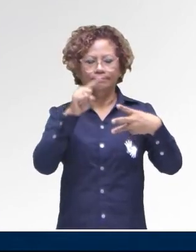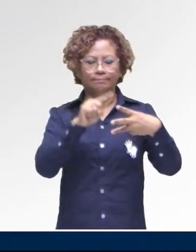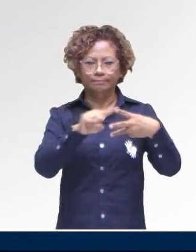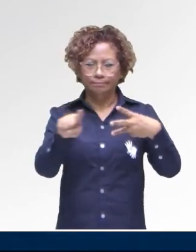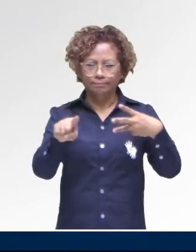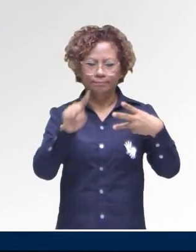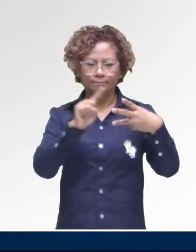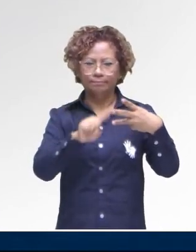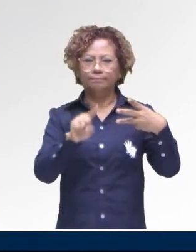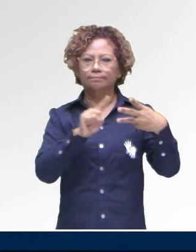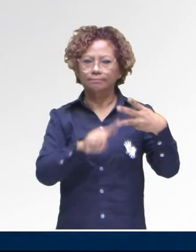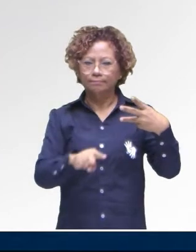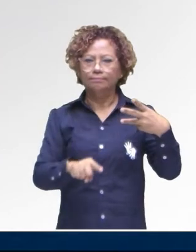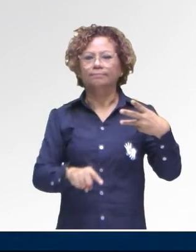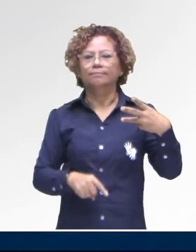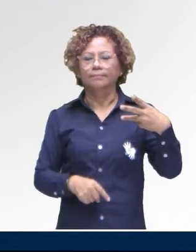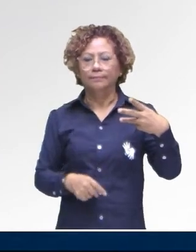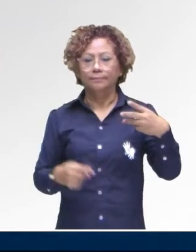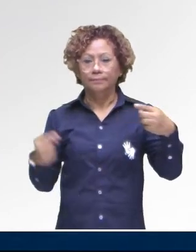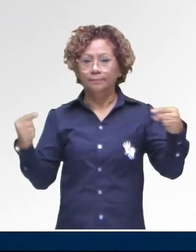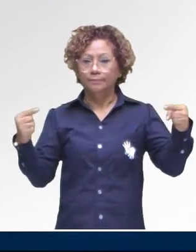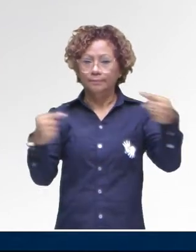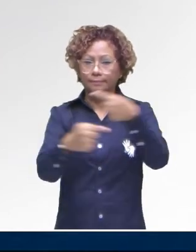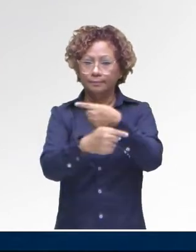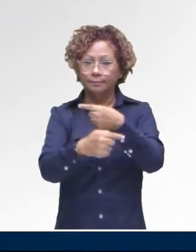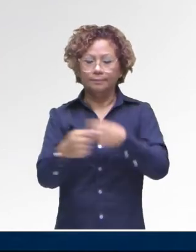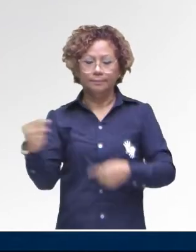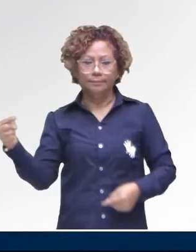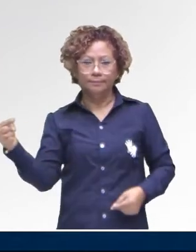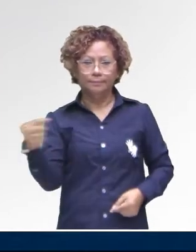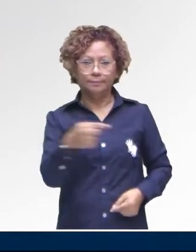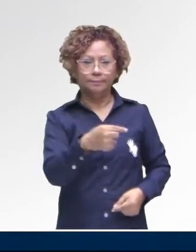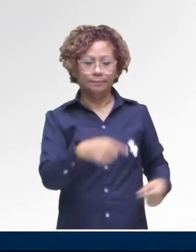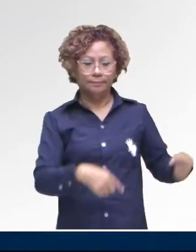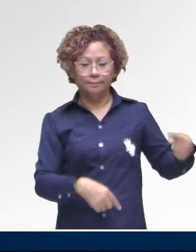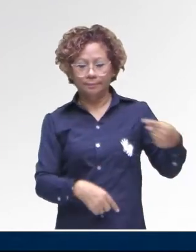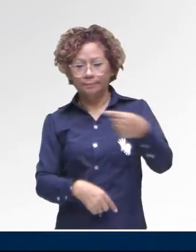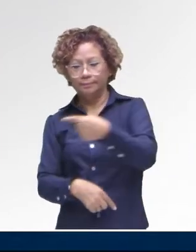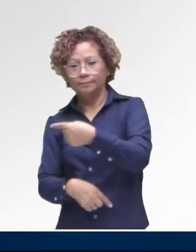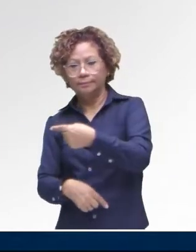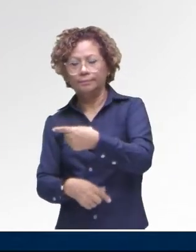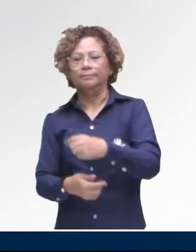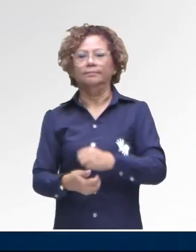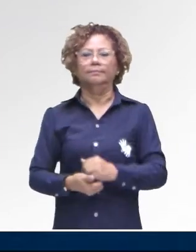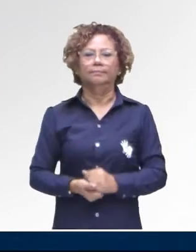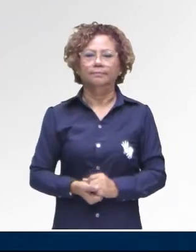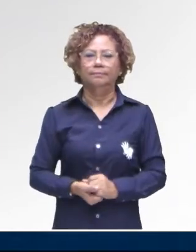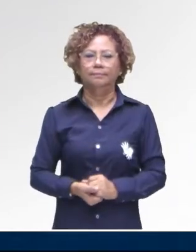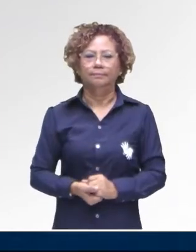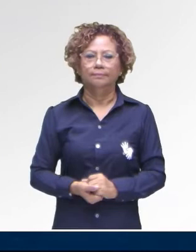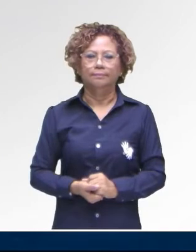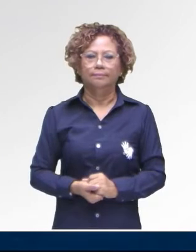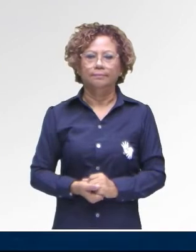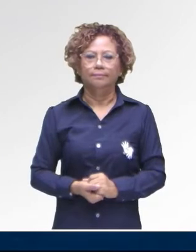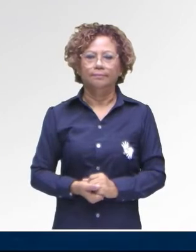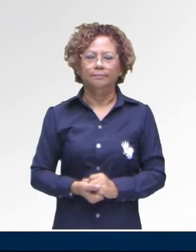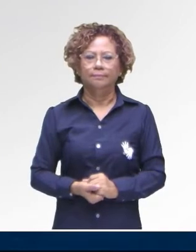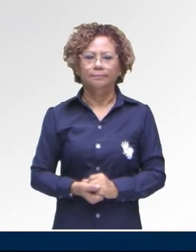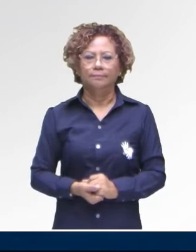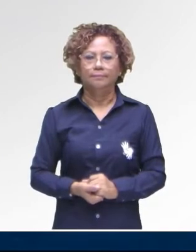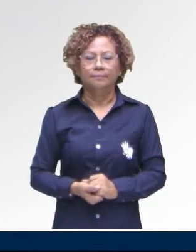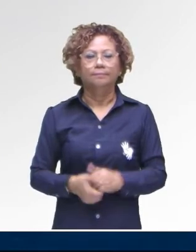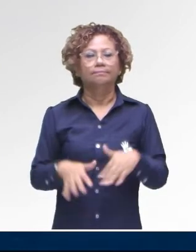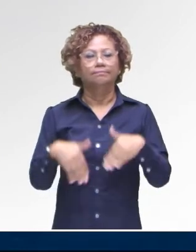aqui a semi-reta, o segmento de reta, que são unidimensionais também. Então, a